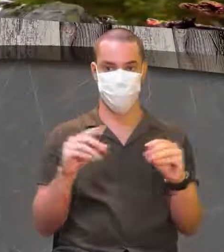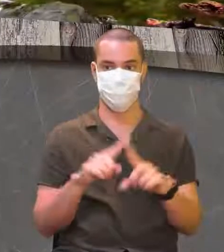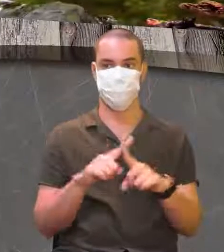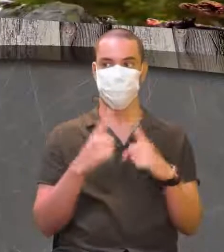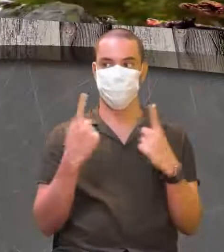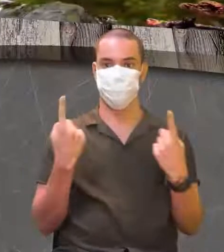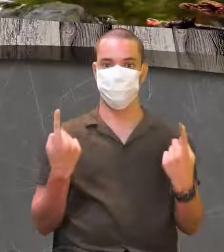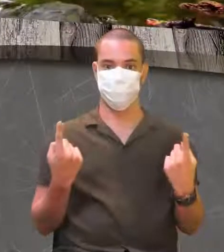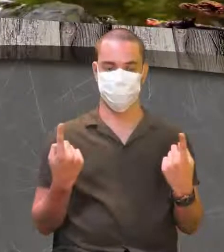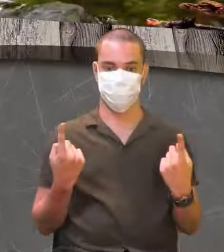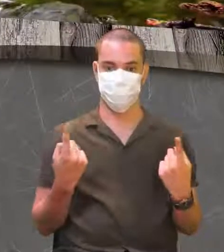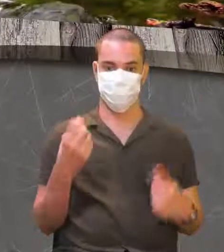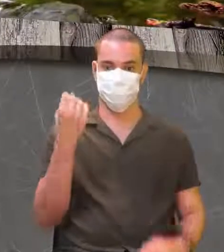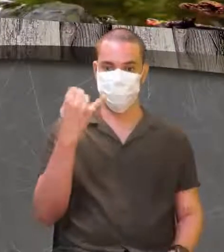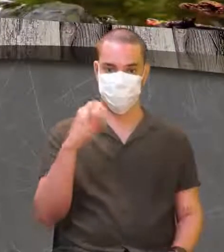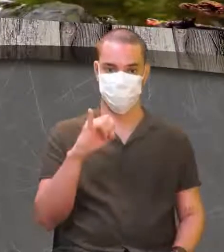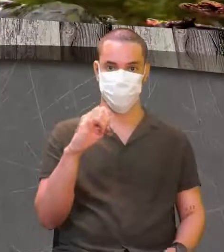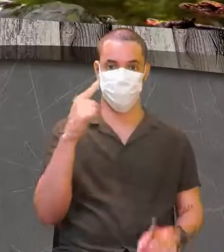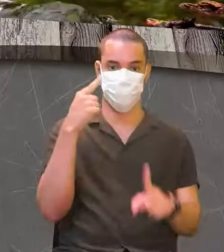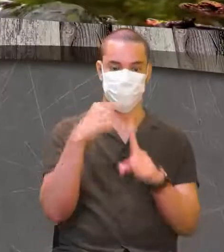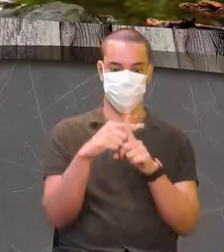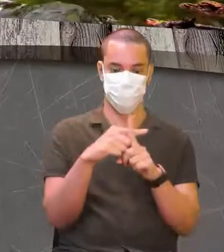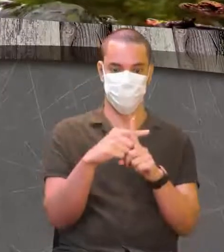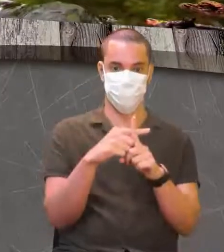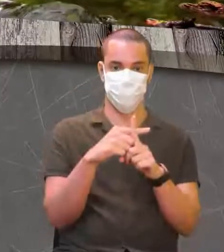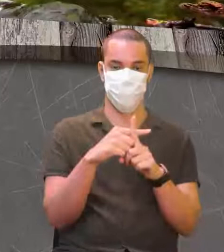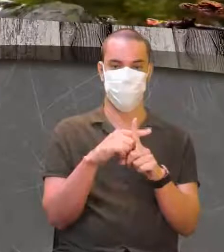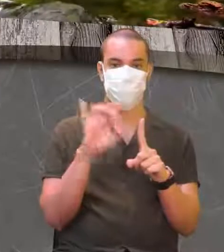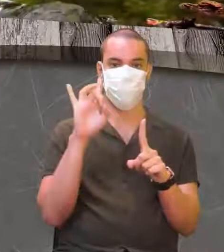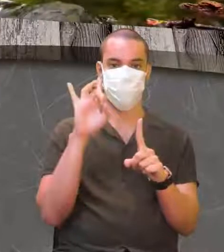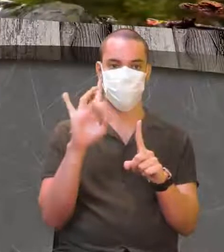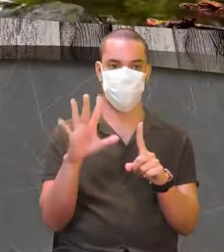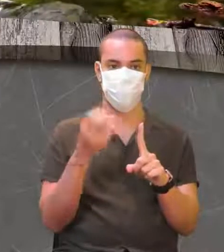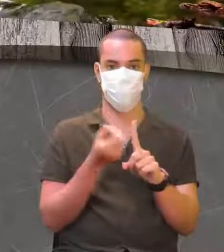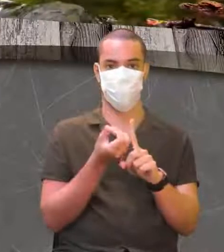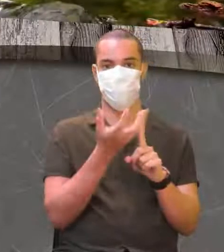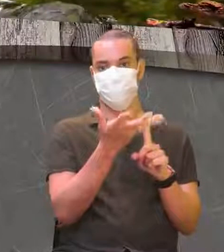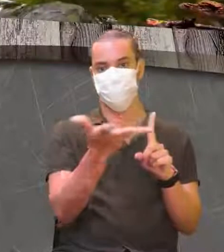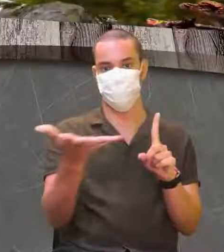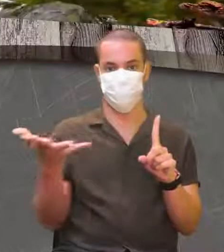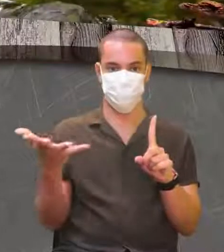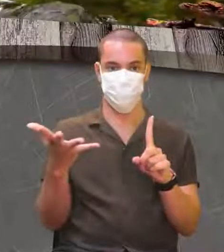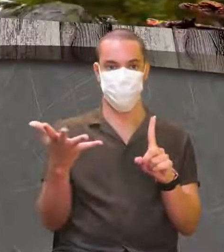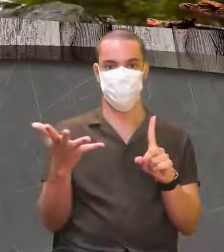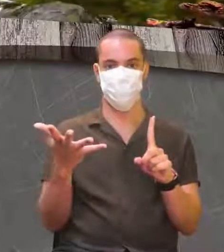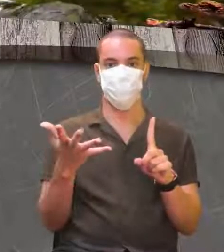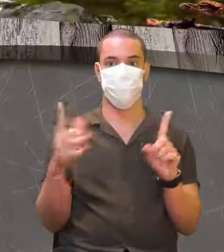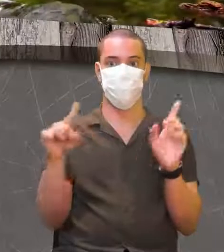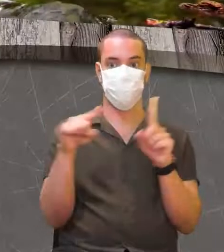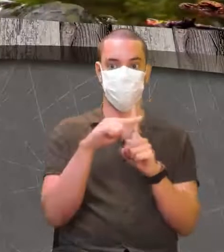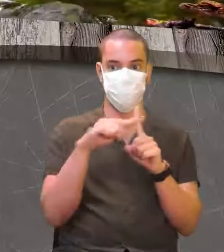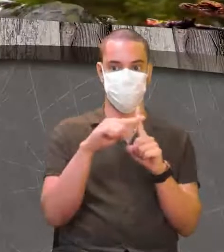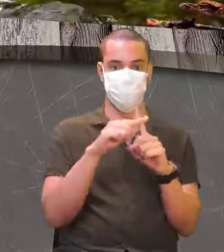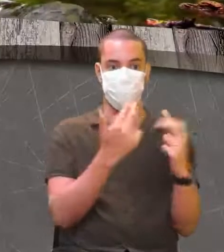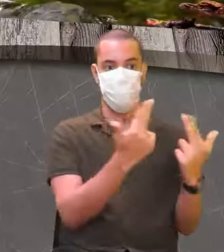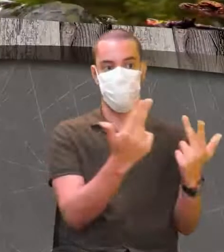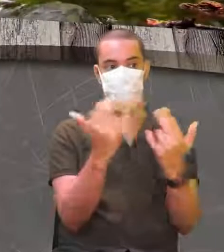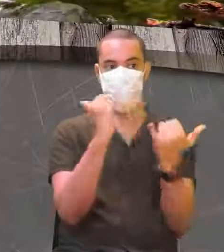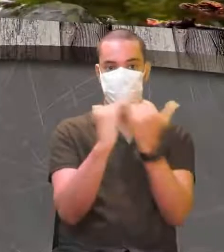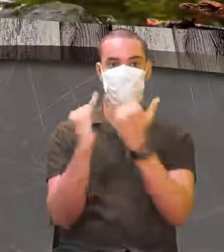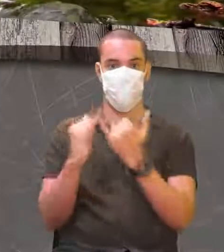Mas, se ele for positivo, ele só pode doar para positivos, tá bom? É importante ter